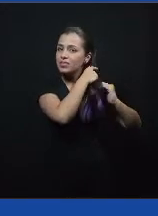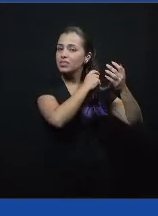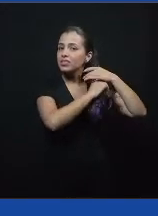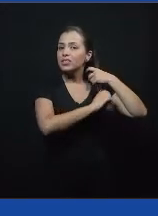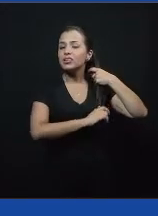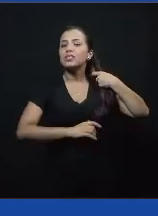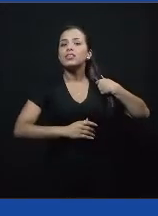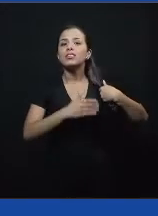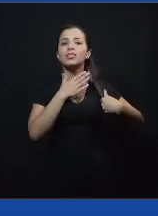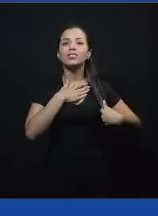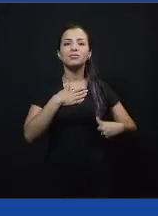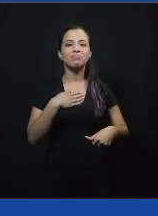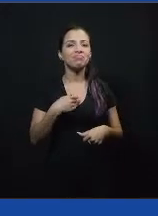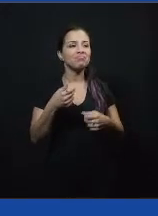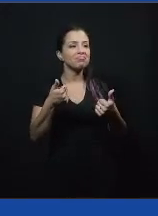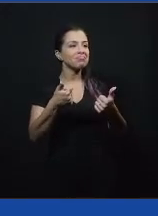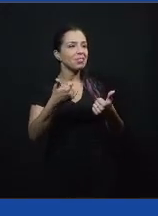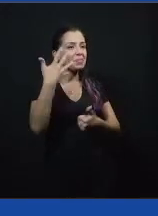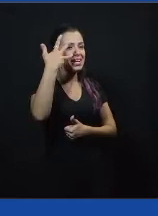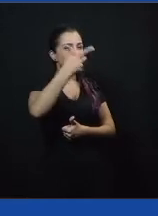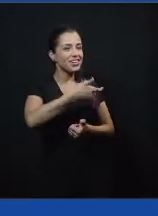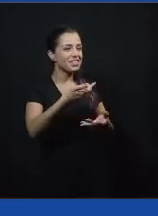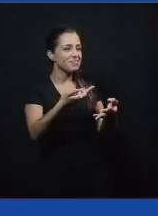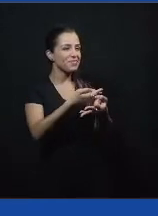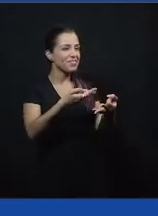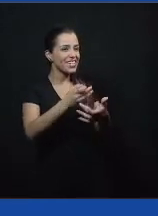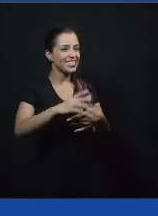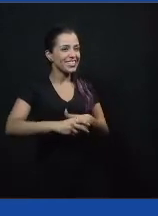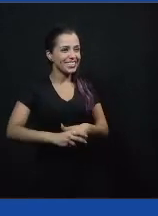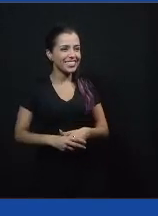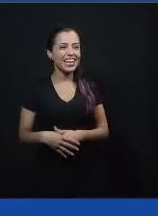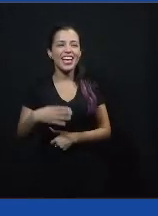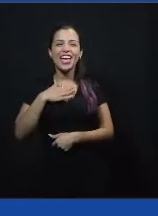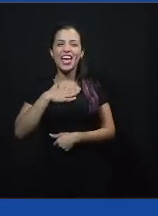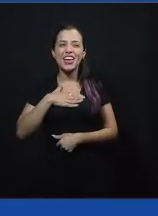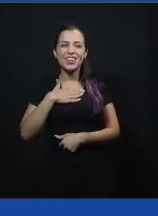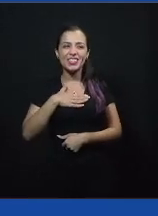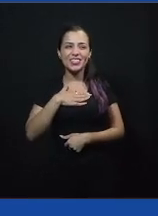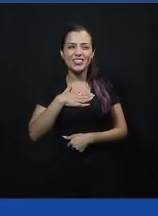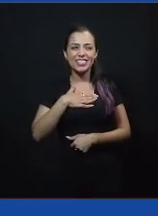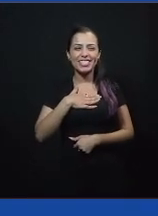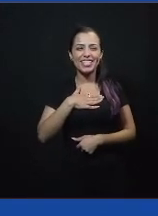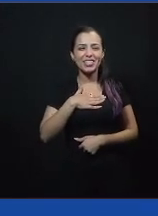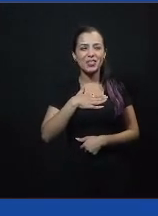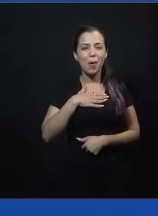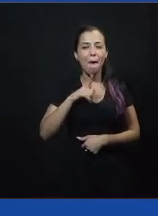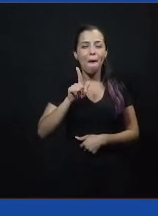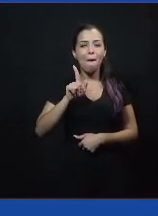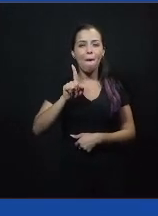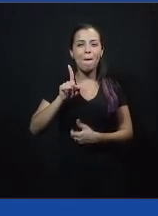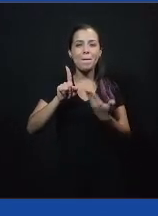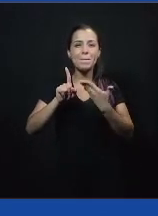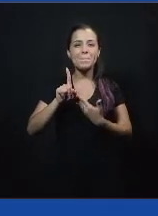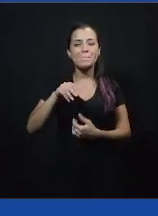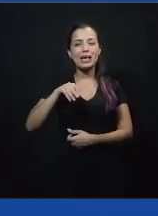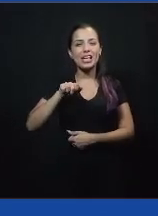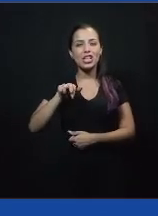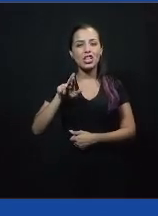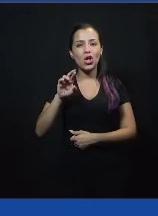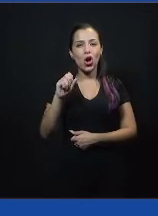Oi linda eu gostei do sabe a mentora sábia essa parte de